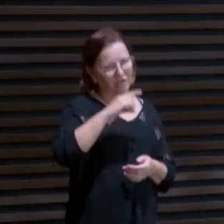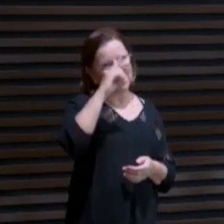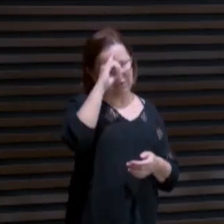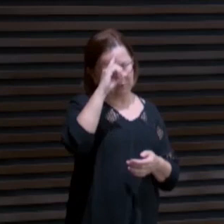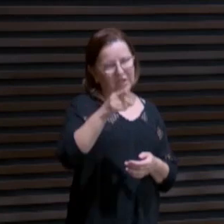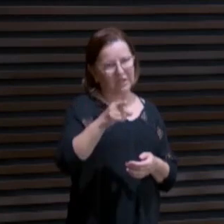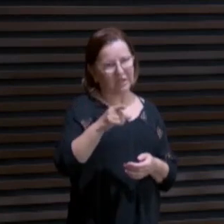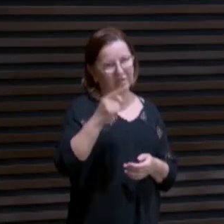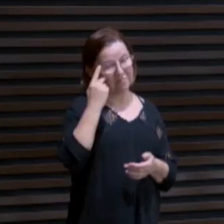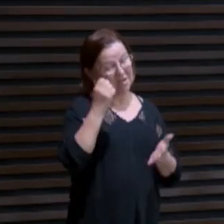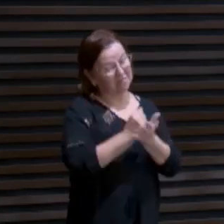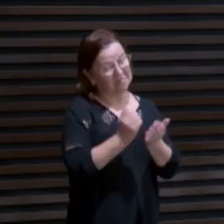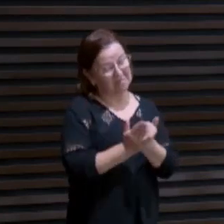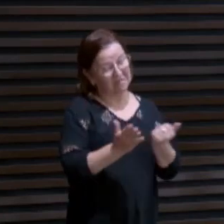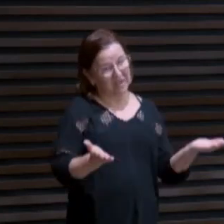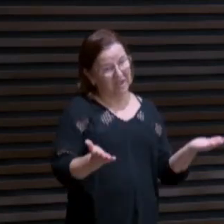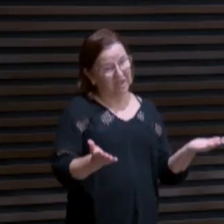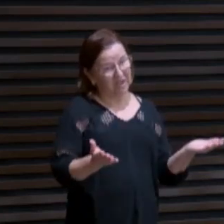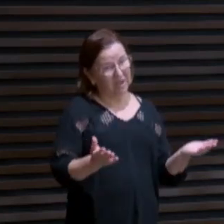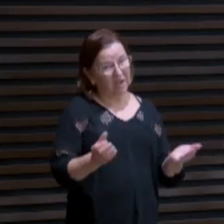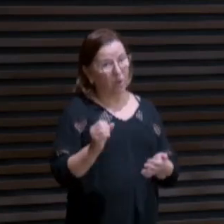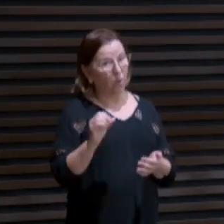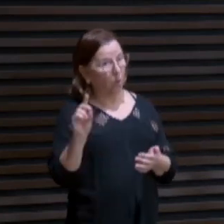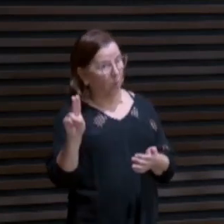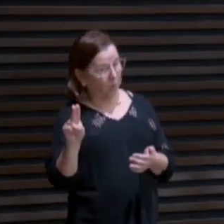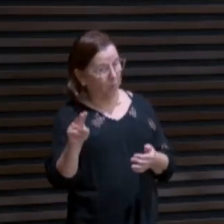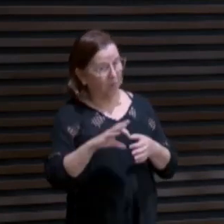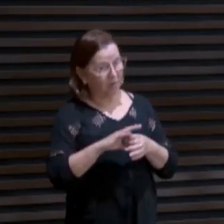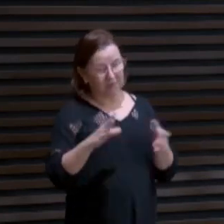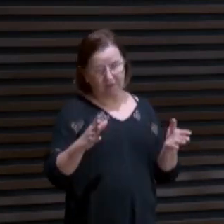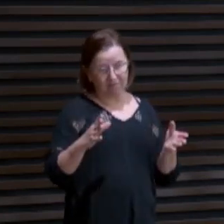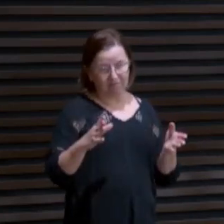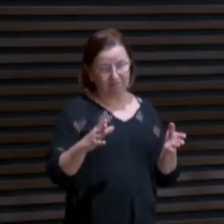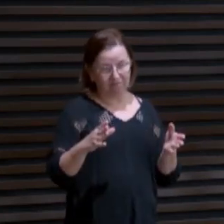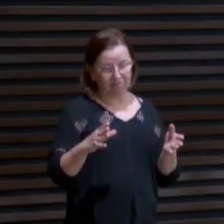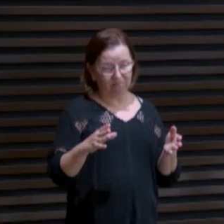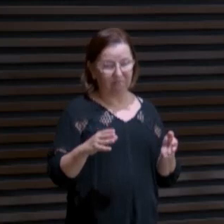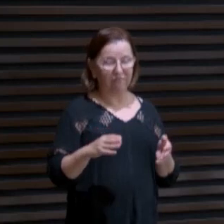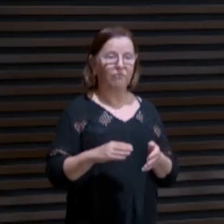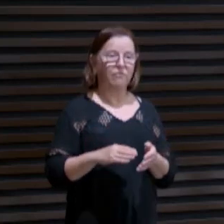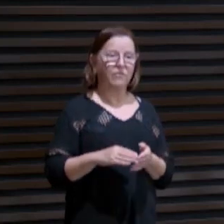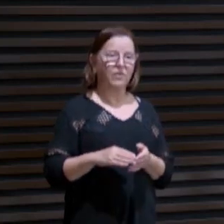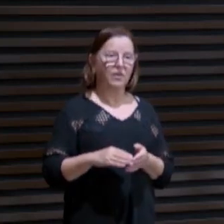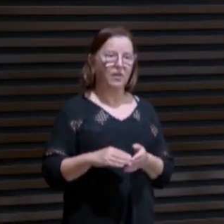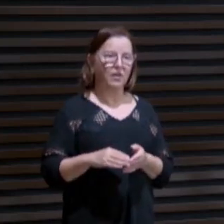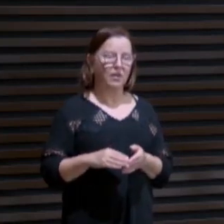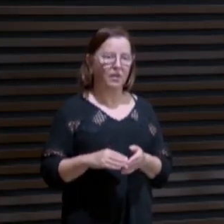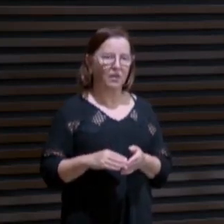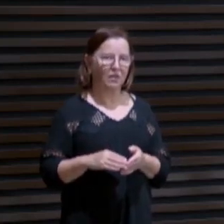para crucificá-lo ou libertá-lo. Ele usou uma palavra forte. Ele usou a